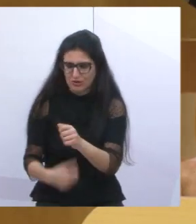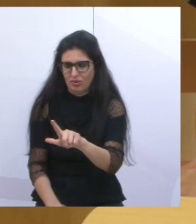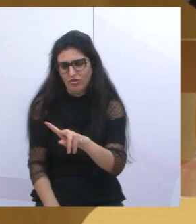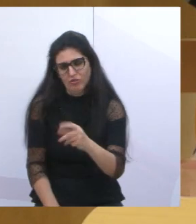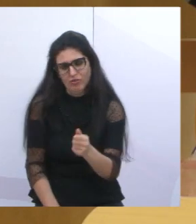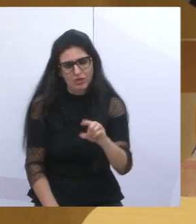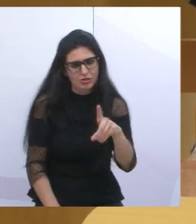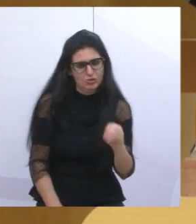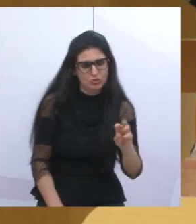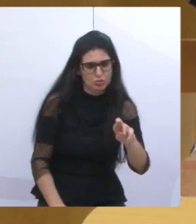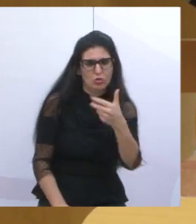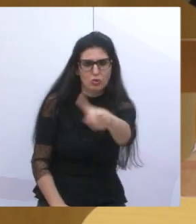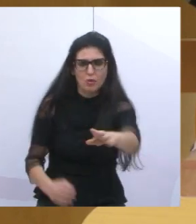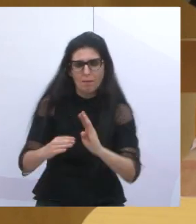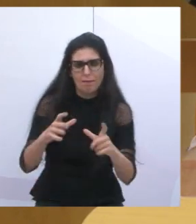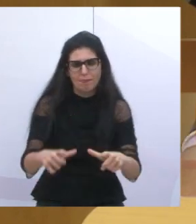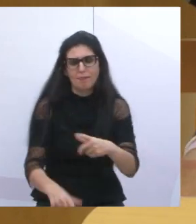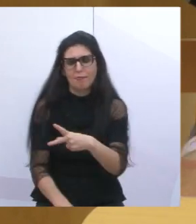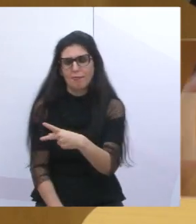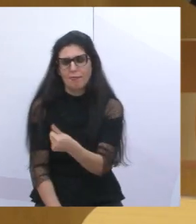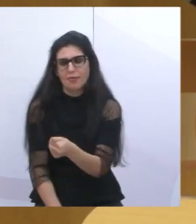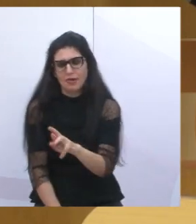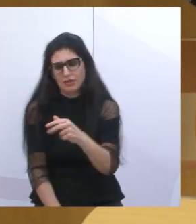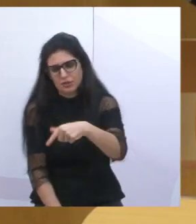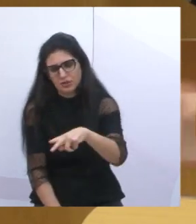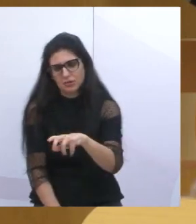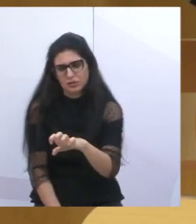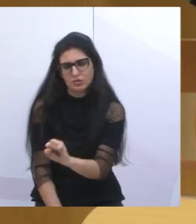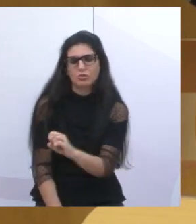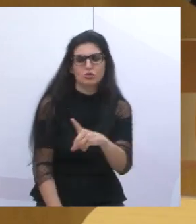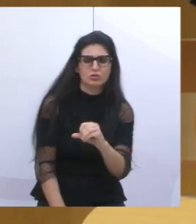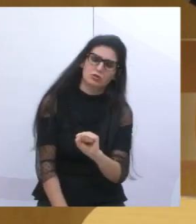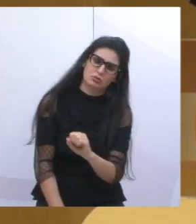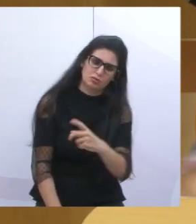fizemos PCM aí, Santa Marina, vários bairros foram